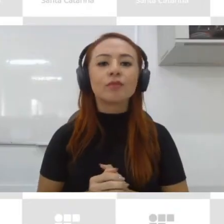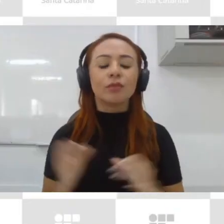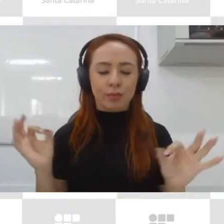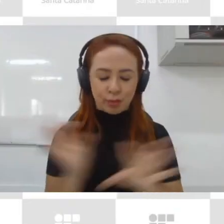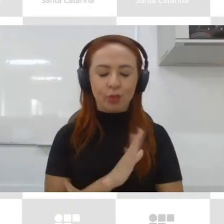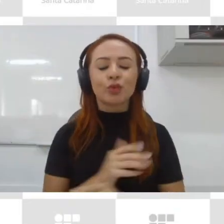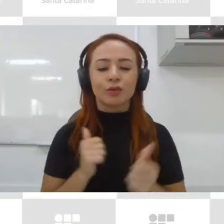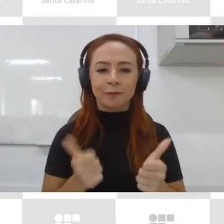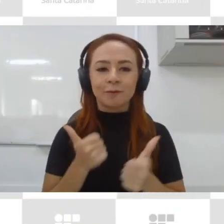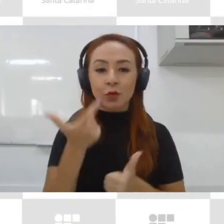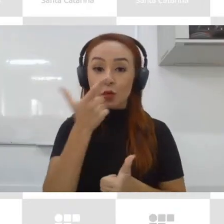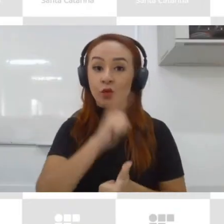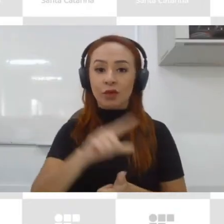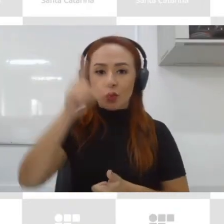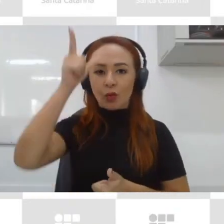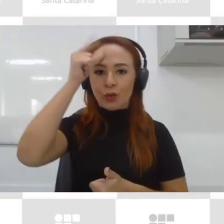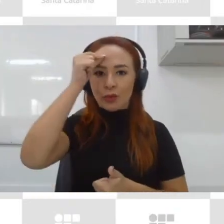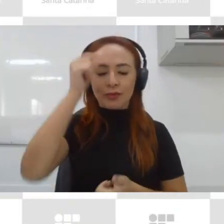agora sim.